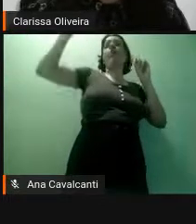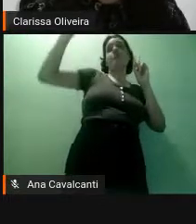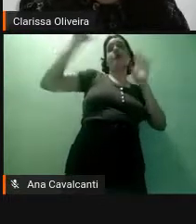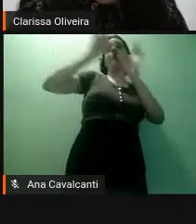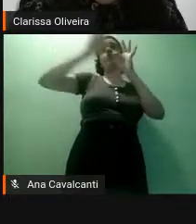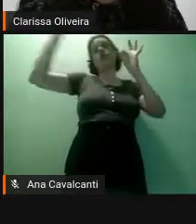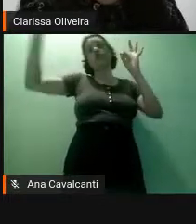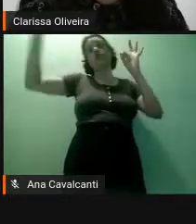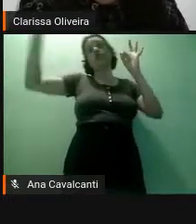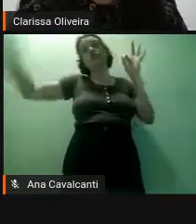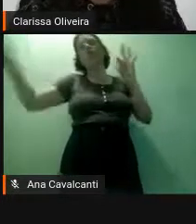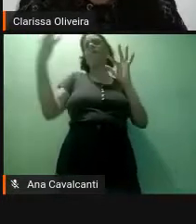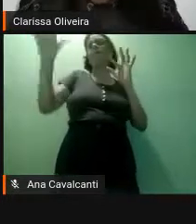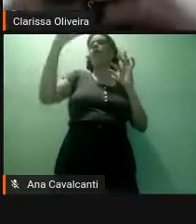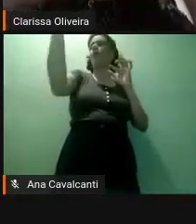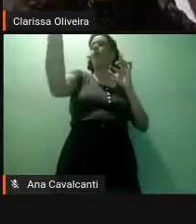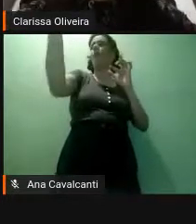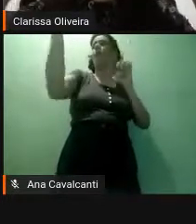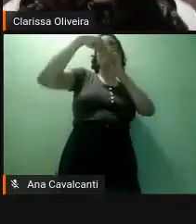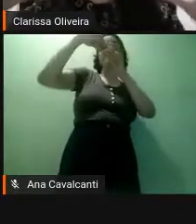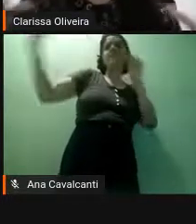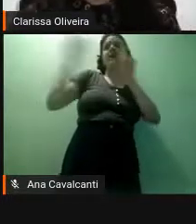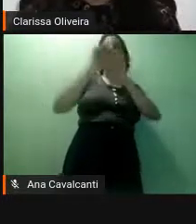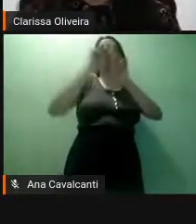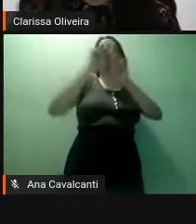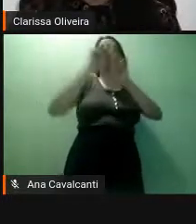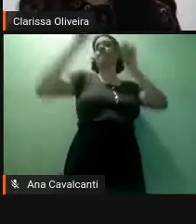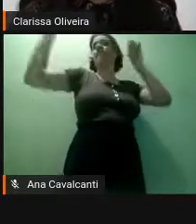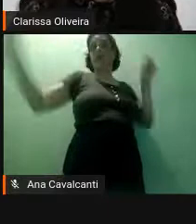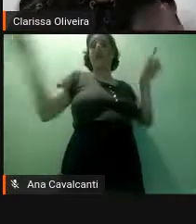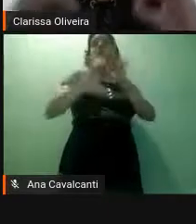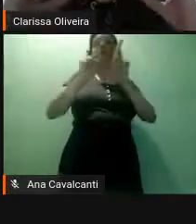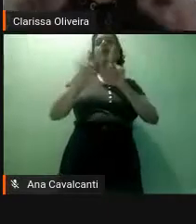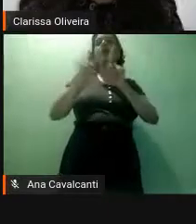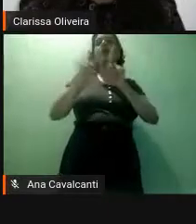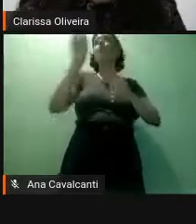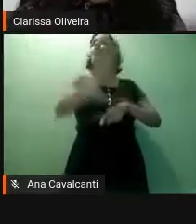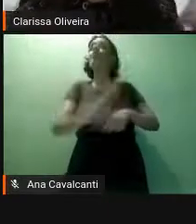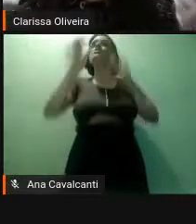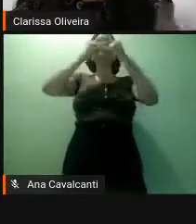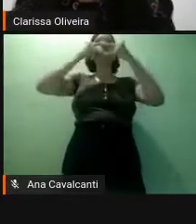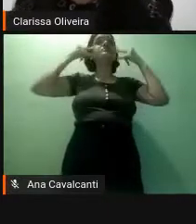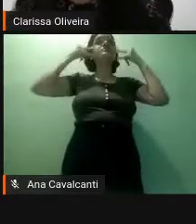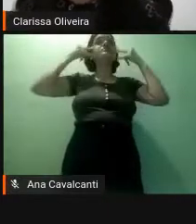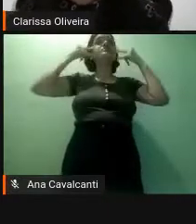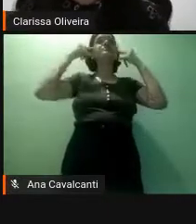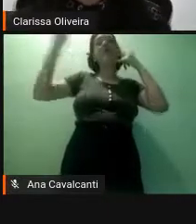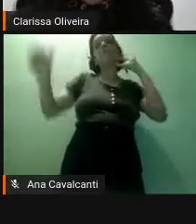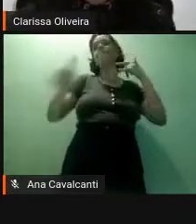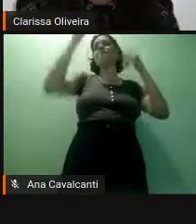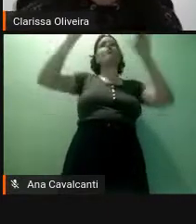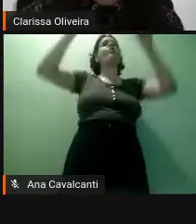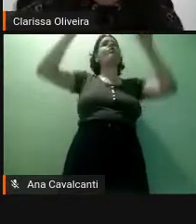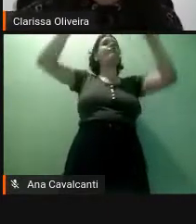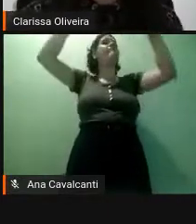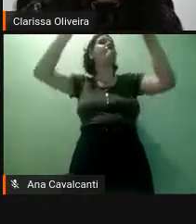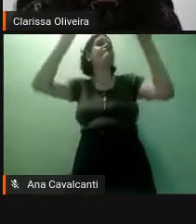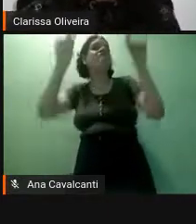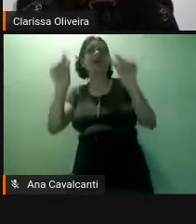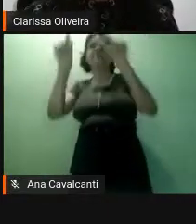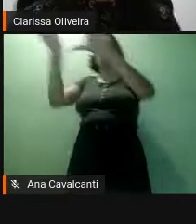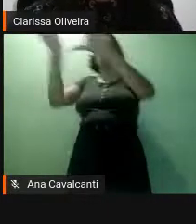no mínimo de 1,5 metro, utilizando as máscaras, é muito baixa essa probabilidade de